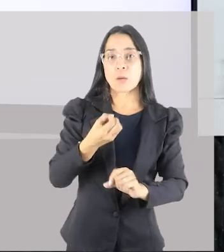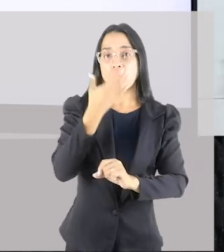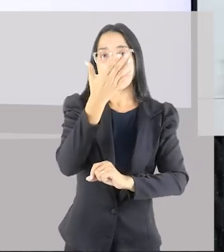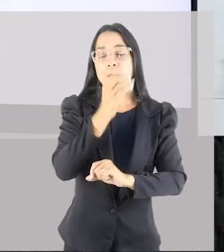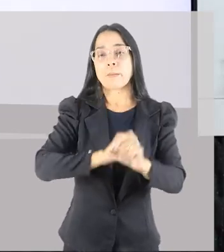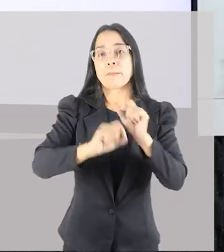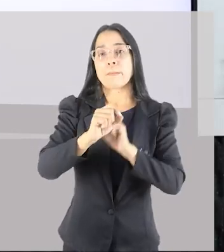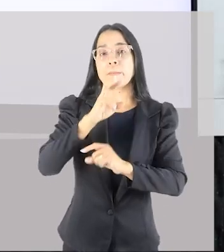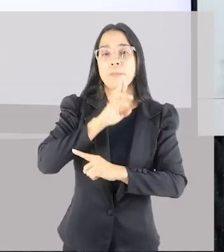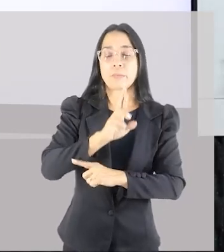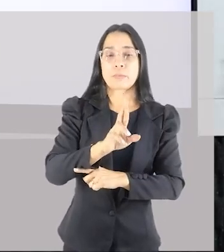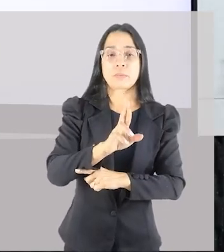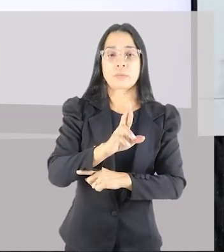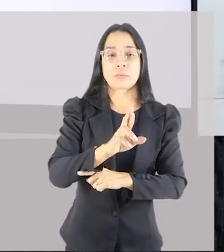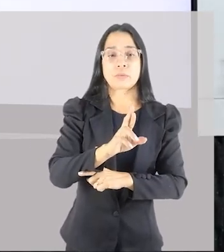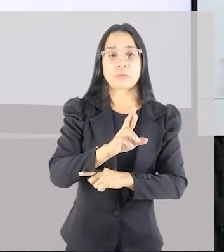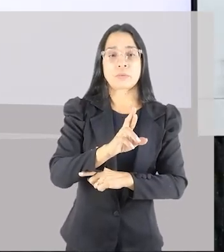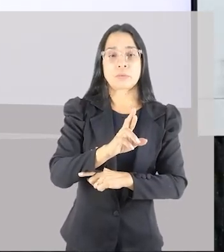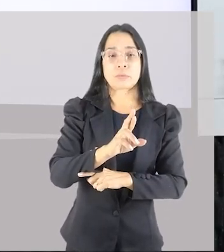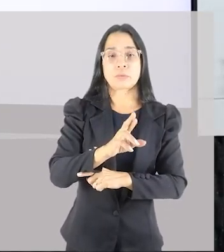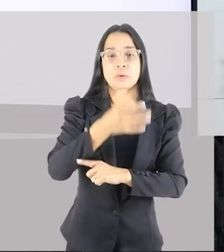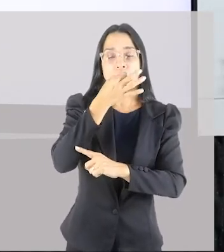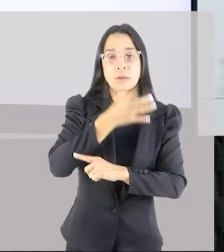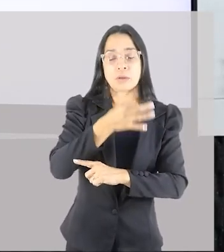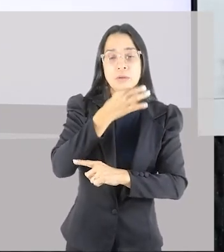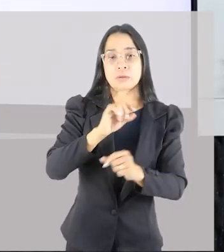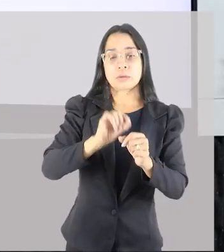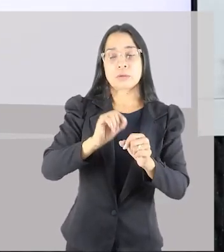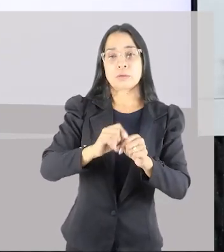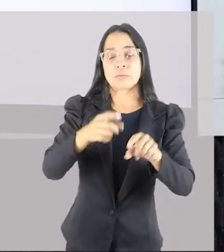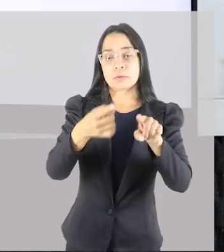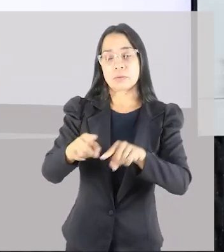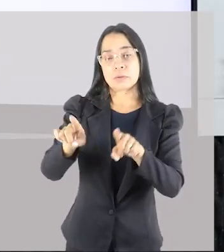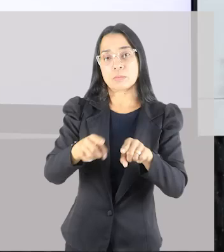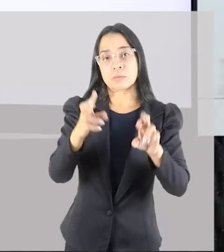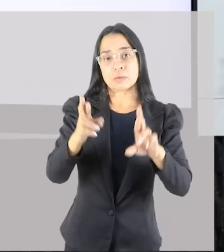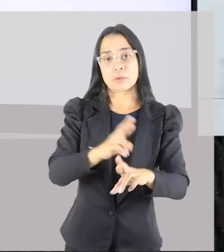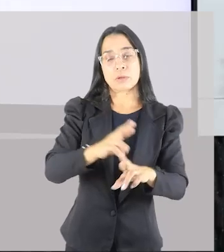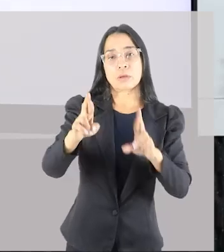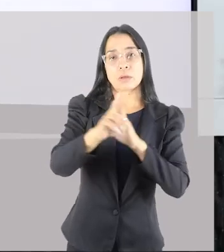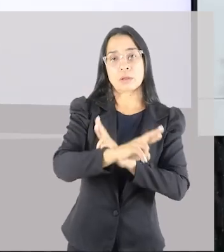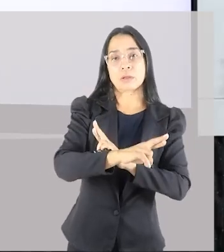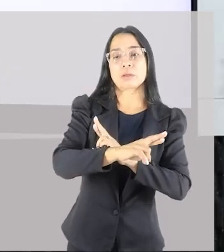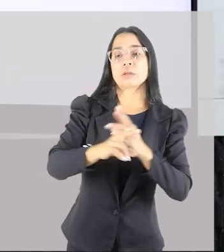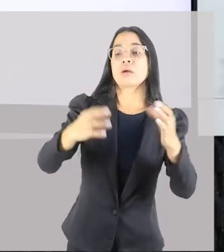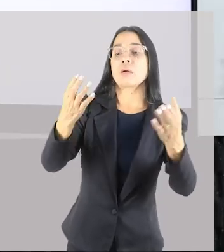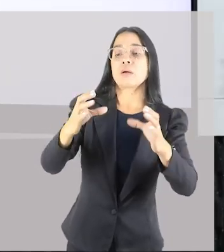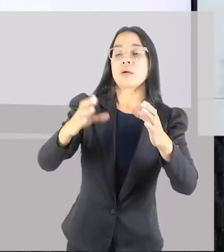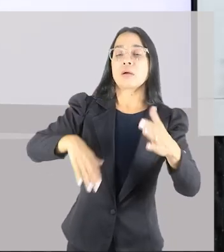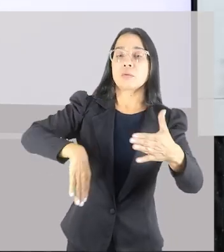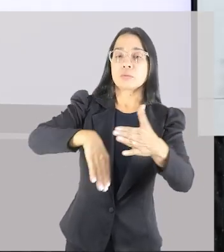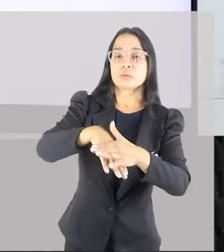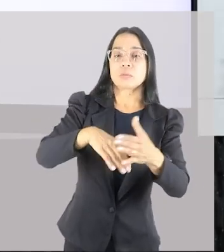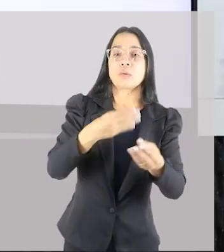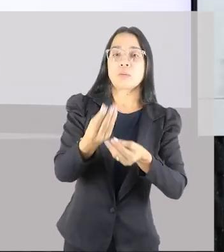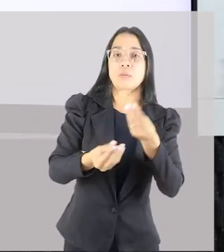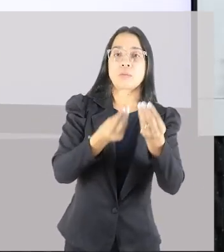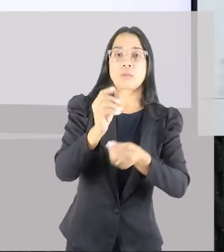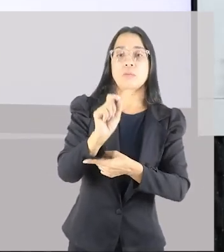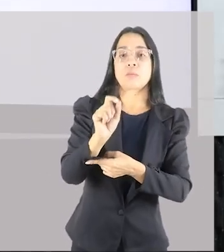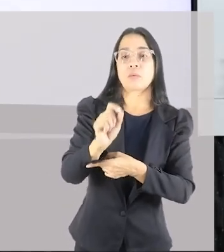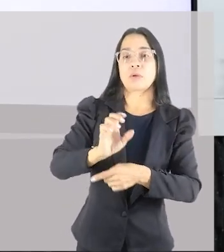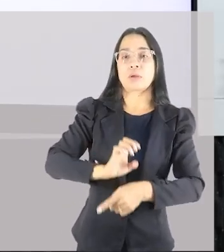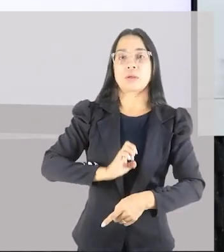condição de resposta para a crítica que que é feito aqui na música em relação ao futebol como é